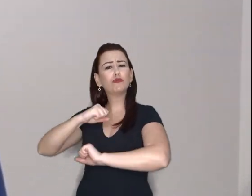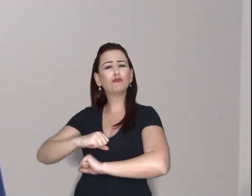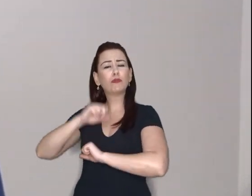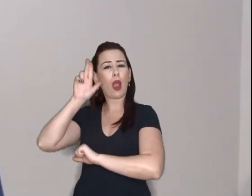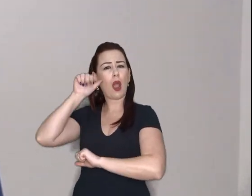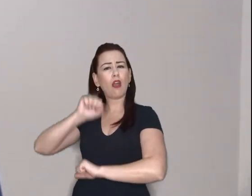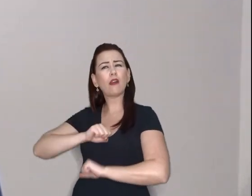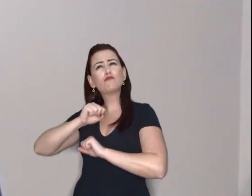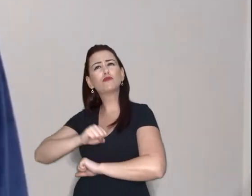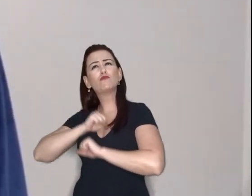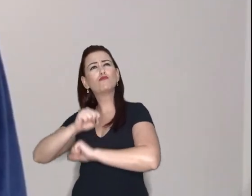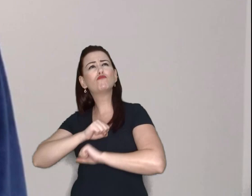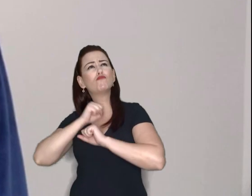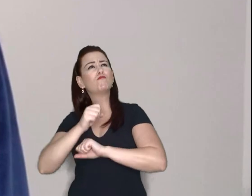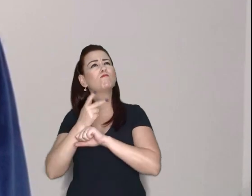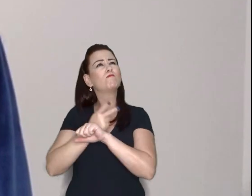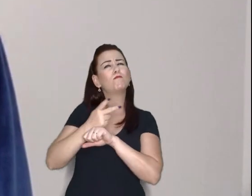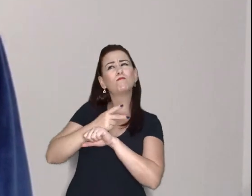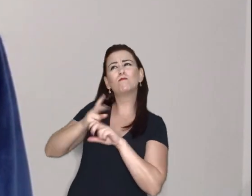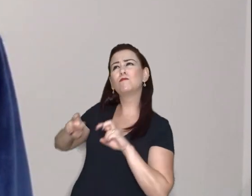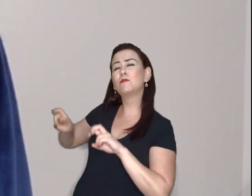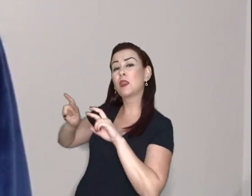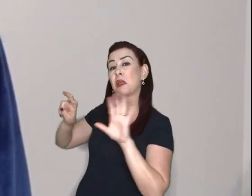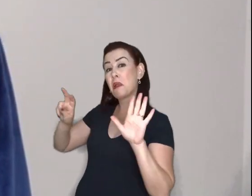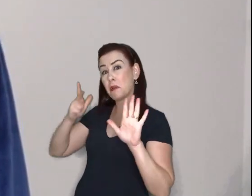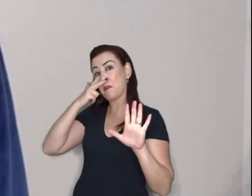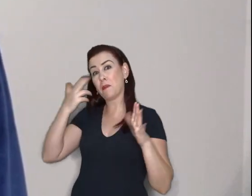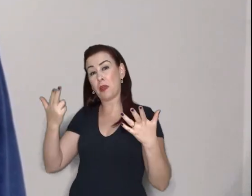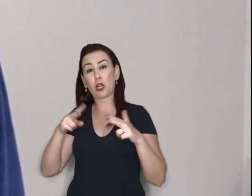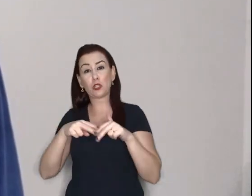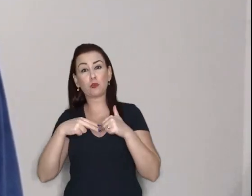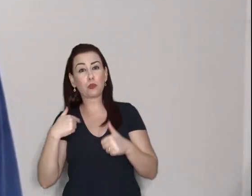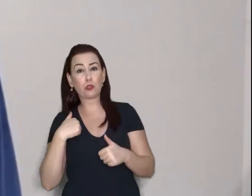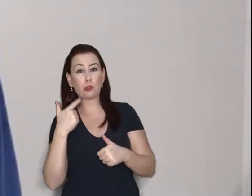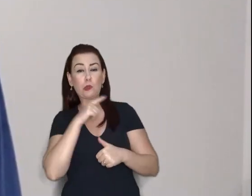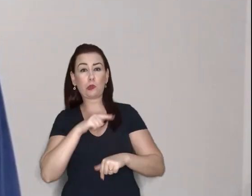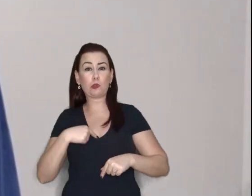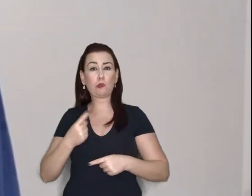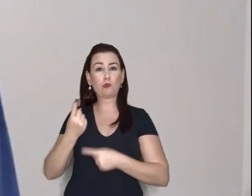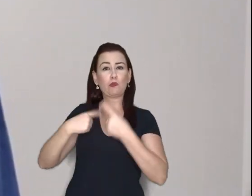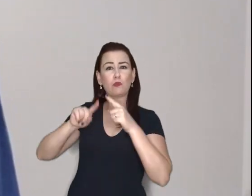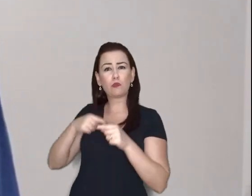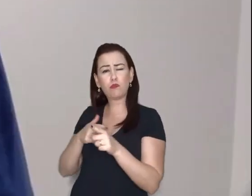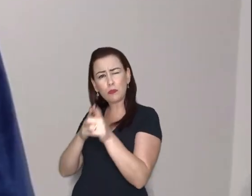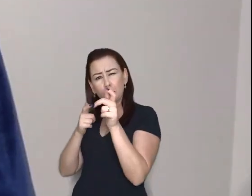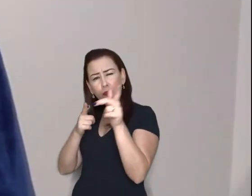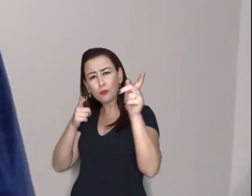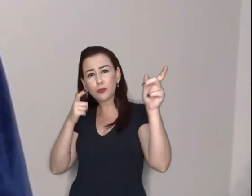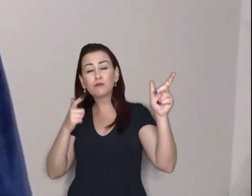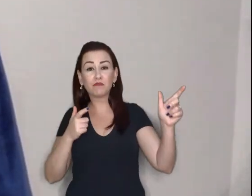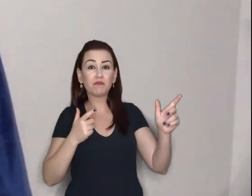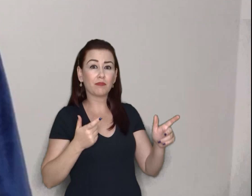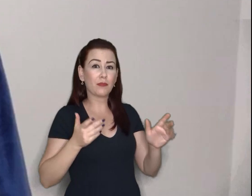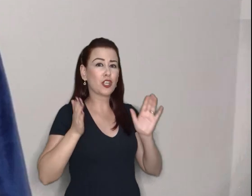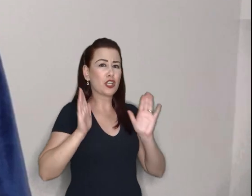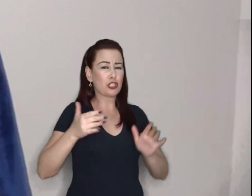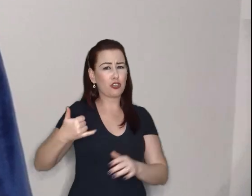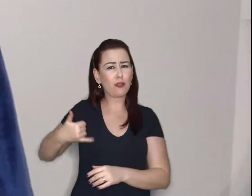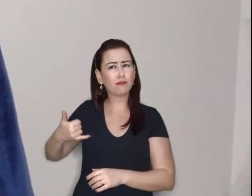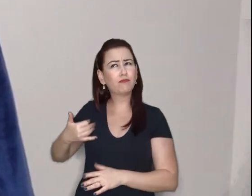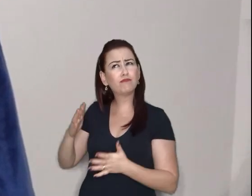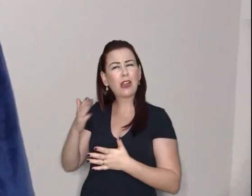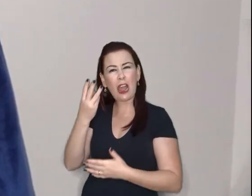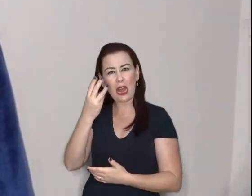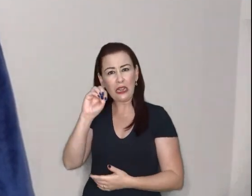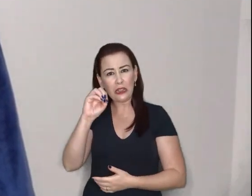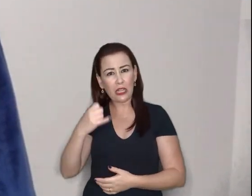pasto, caçando. Talvez por isso eu tenha conseguido destreza com armas e montaria. Eu já tinha quase 30